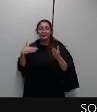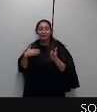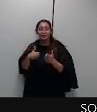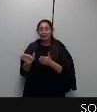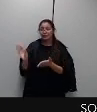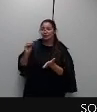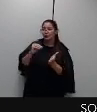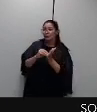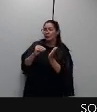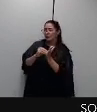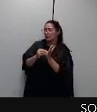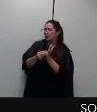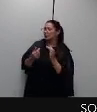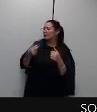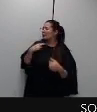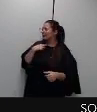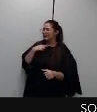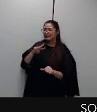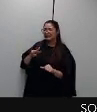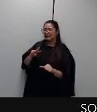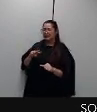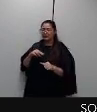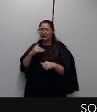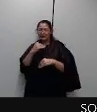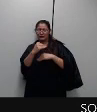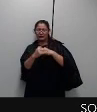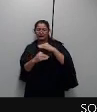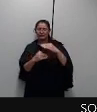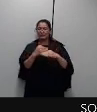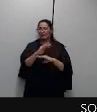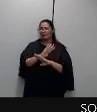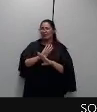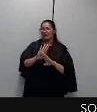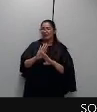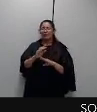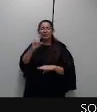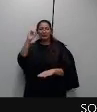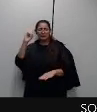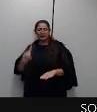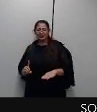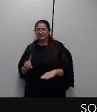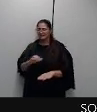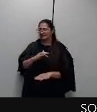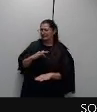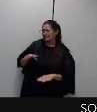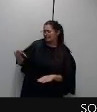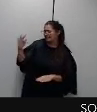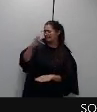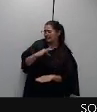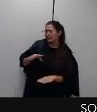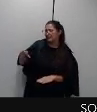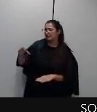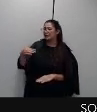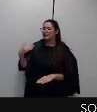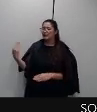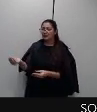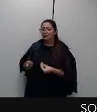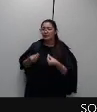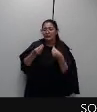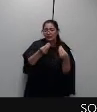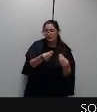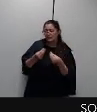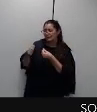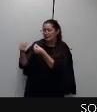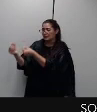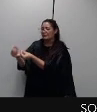atingir de forma preço proporcional quaisquer direitos fundamentais garantidos aos contribuintes e assim não Constituição